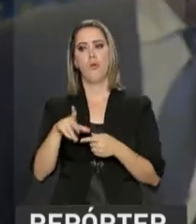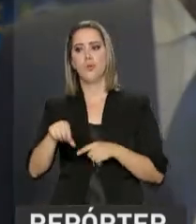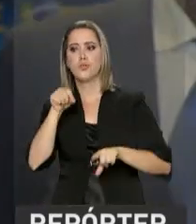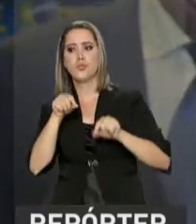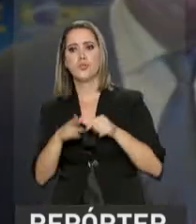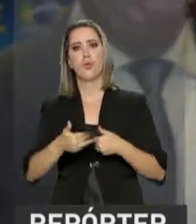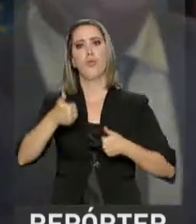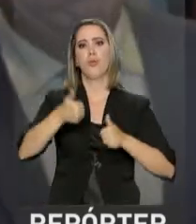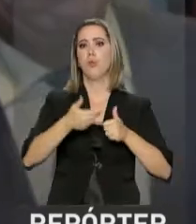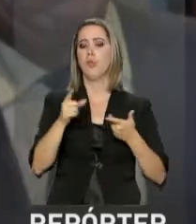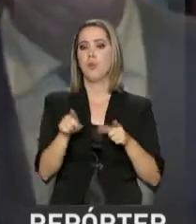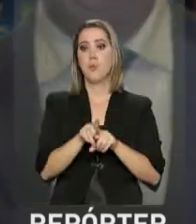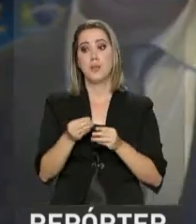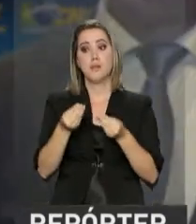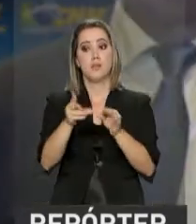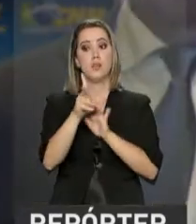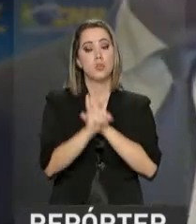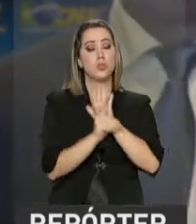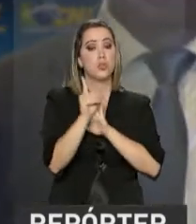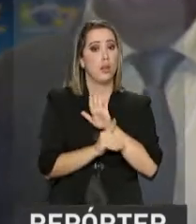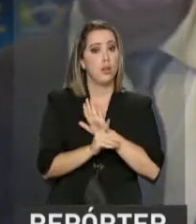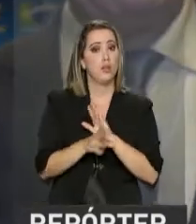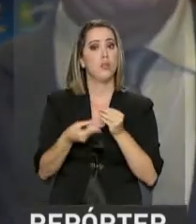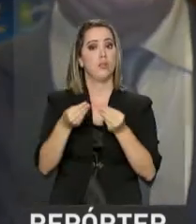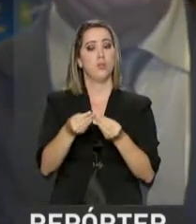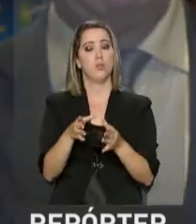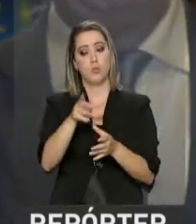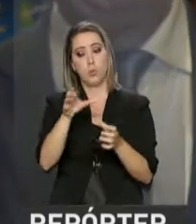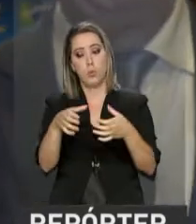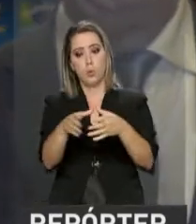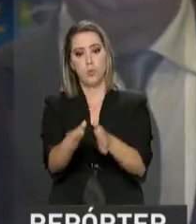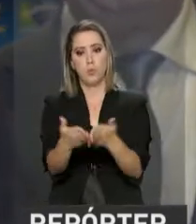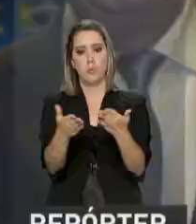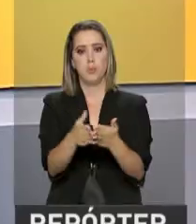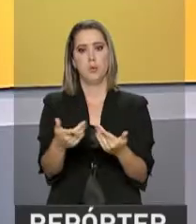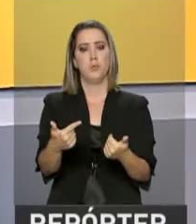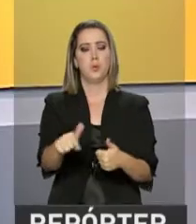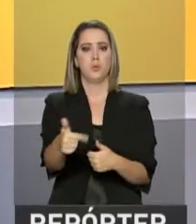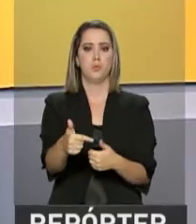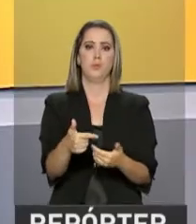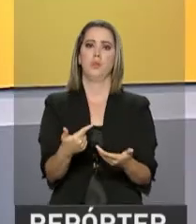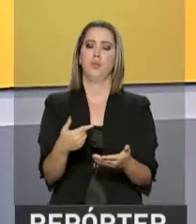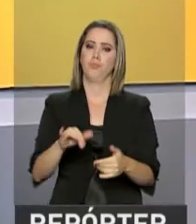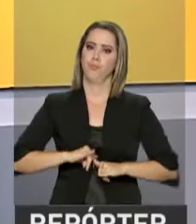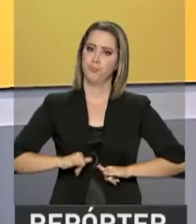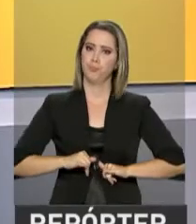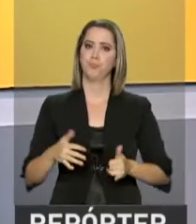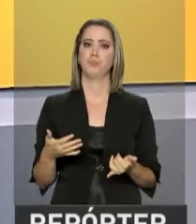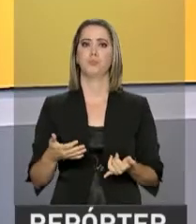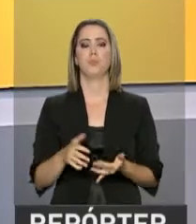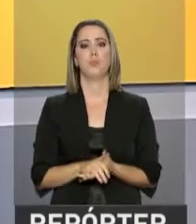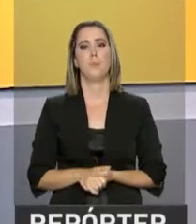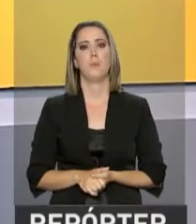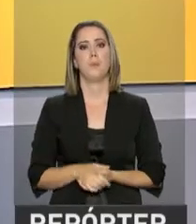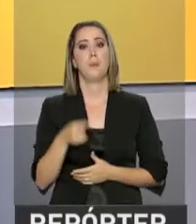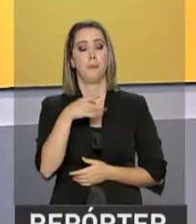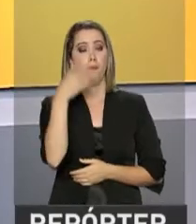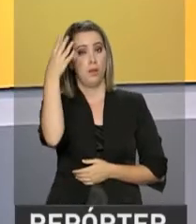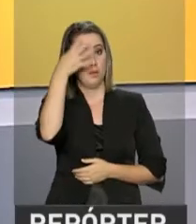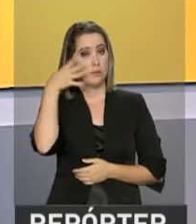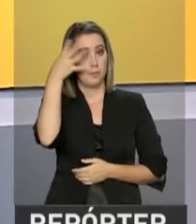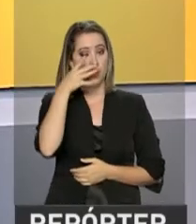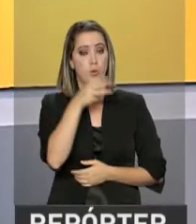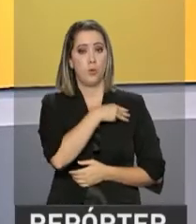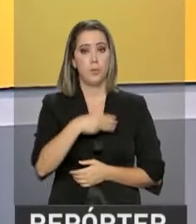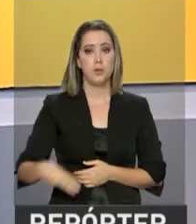tempo garanta direitos e garanta que principalmente os mais pobres não tenham nenhum tipo de sacrifício. E como explicou o ministro, os municípios